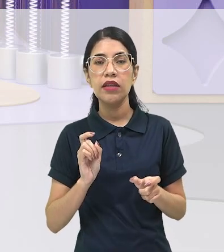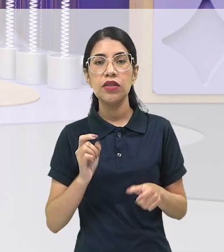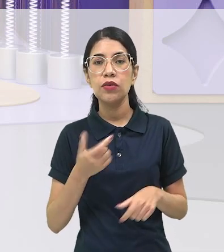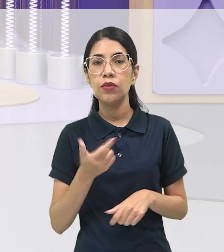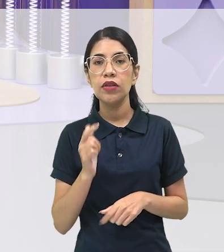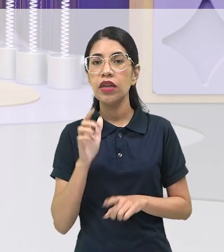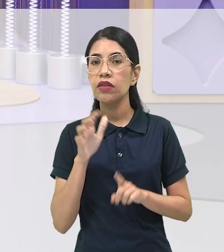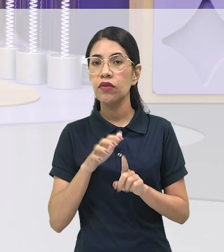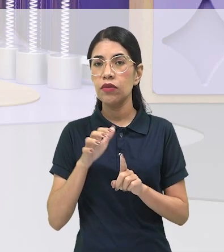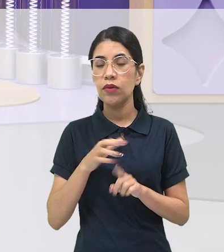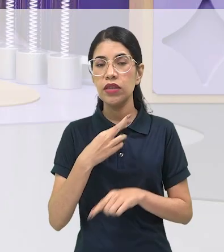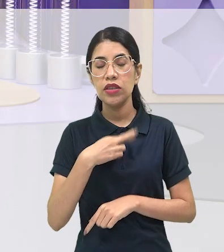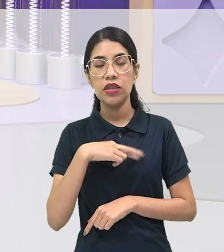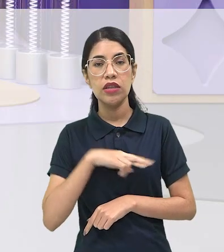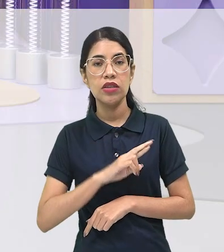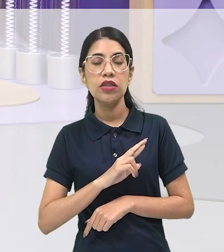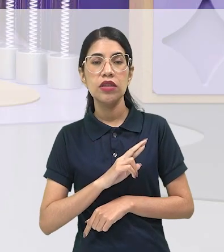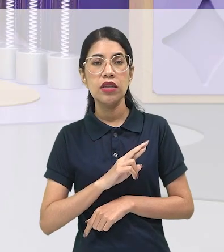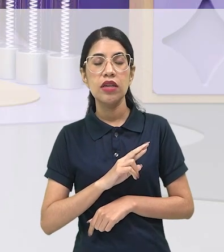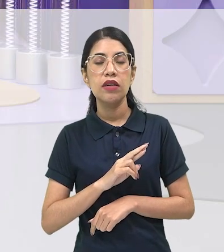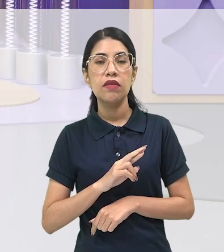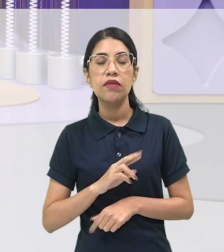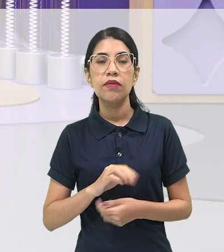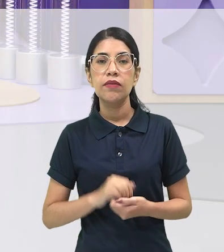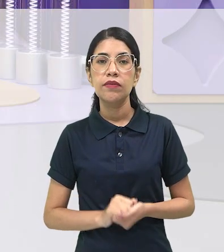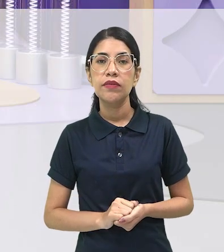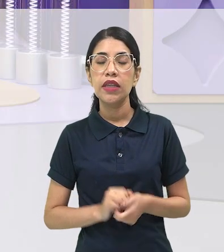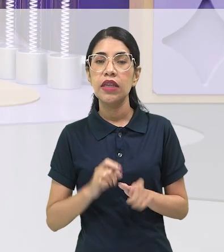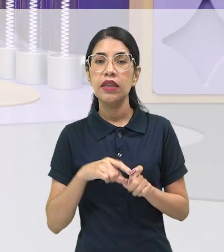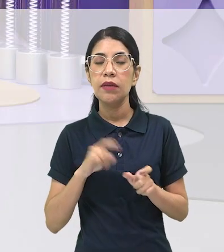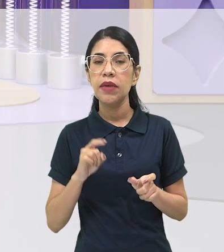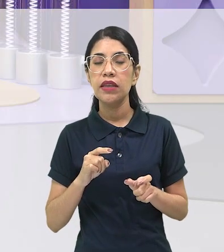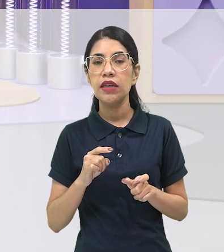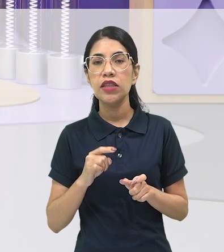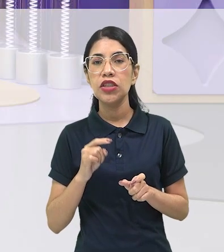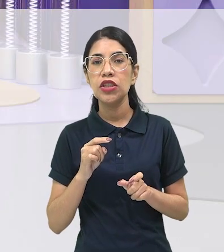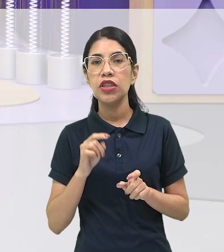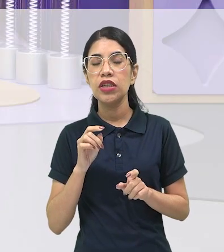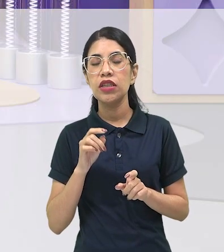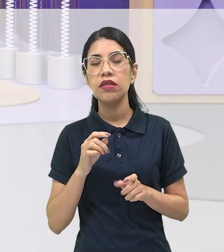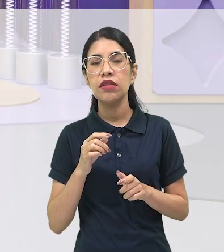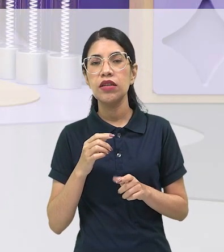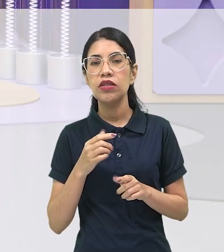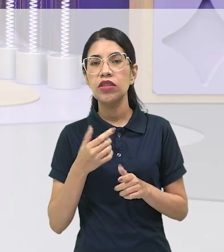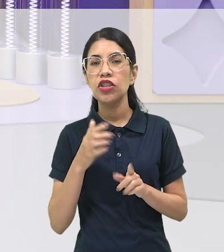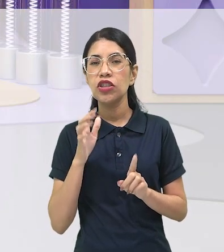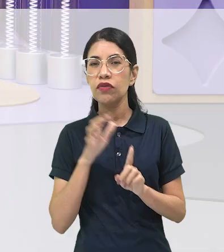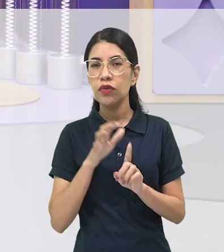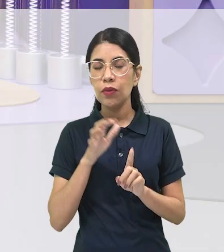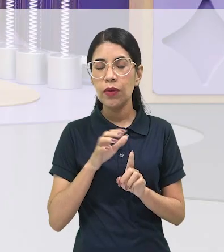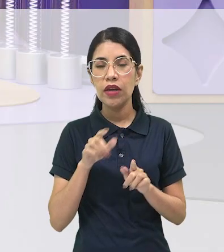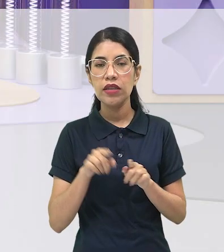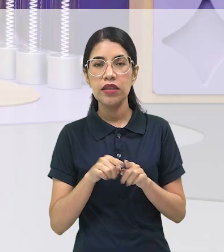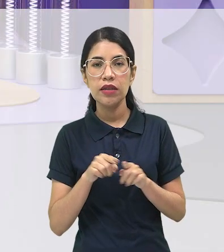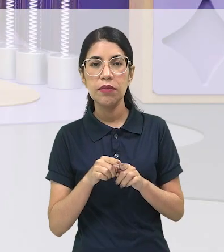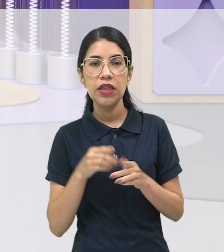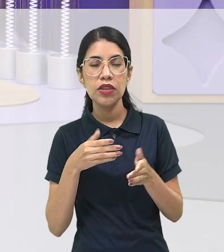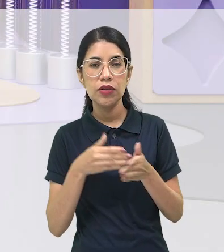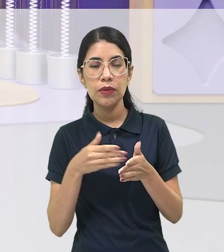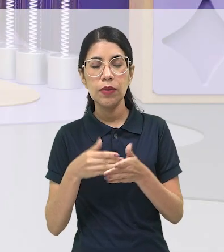influência religiosa, é independente de qualquer interferência religiosa, mas, ao mesmo